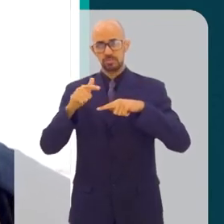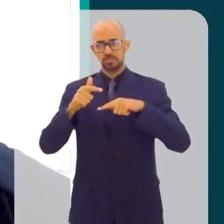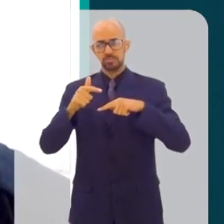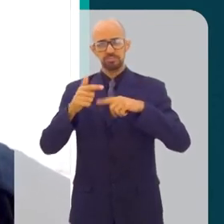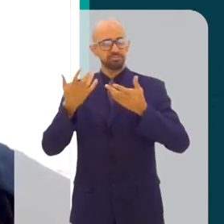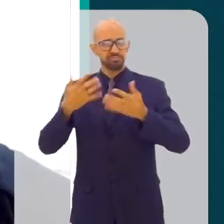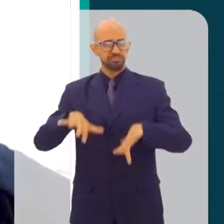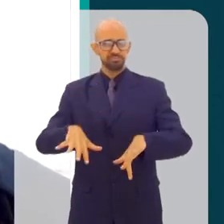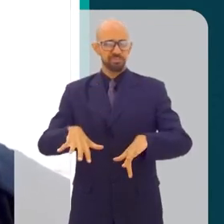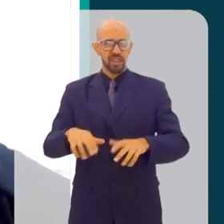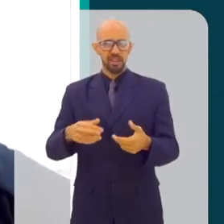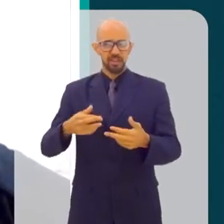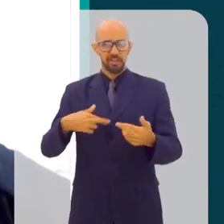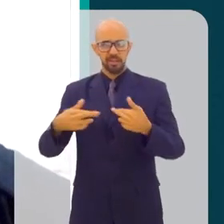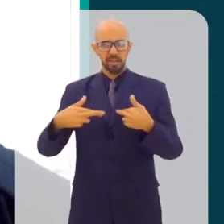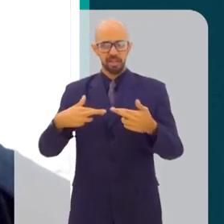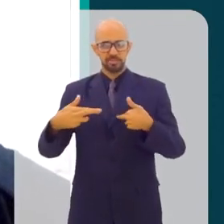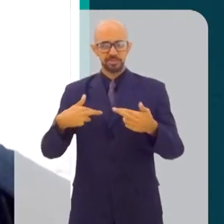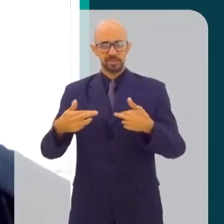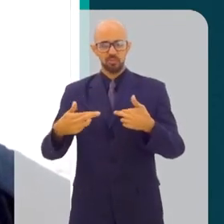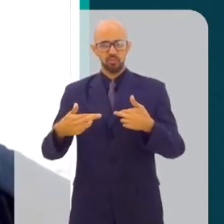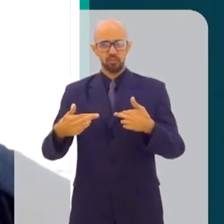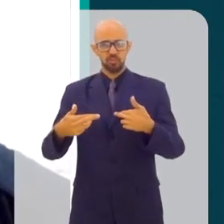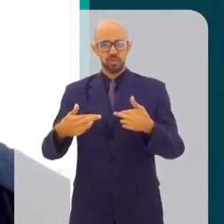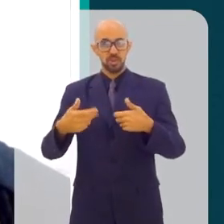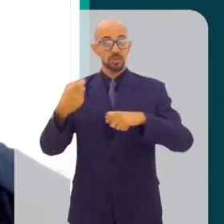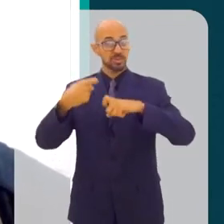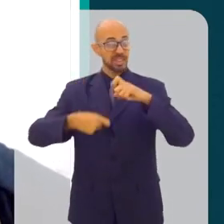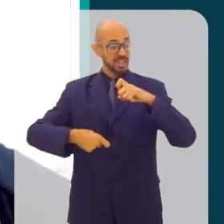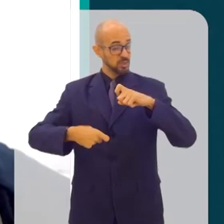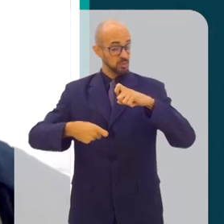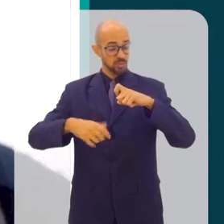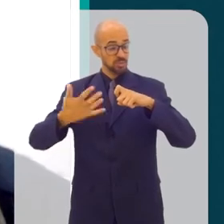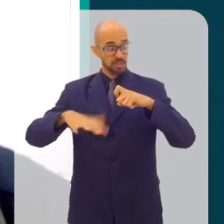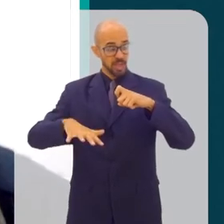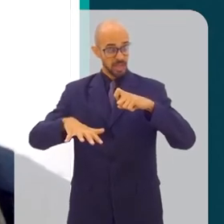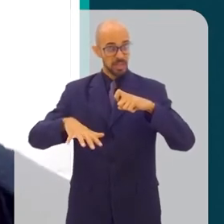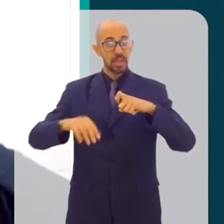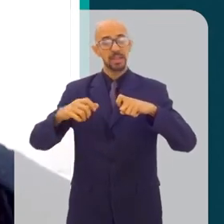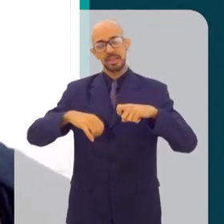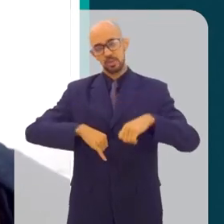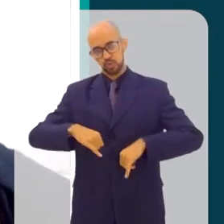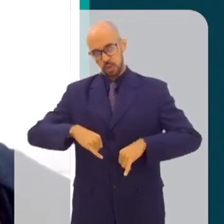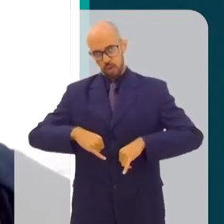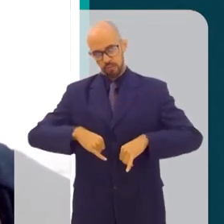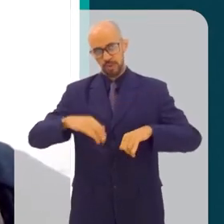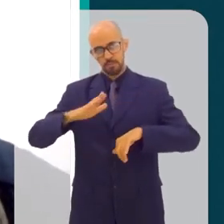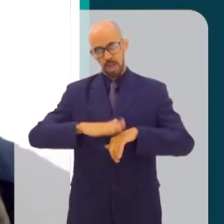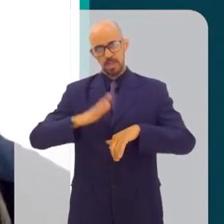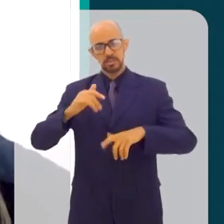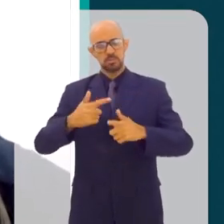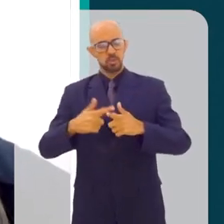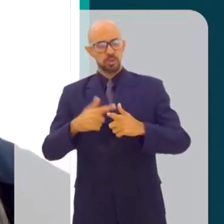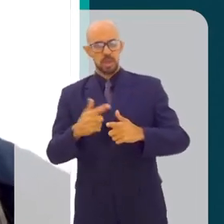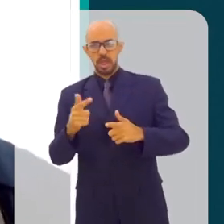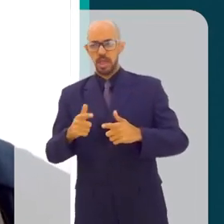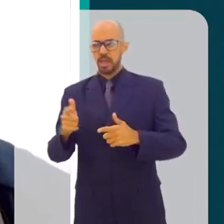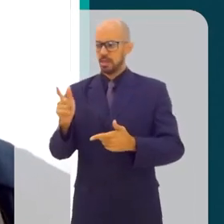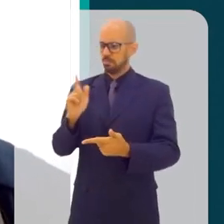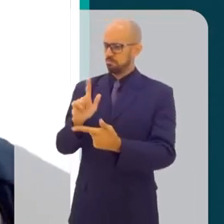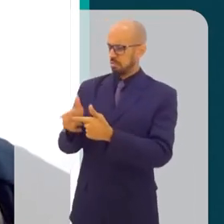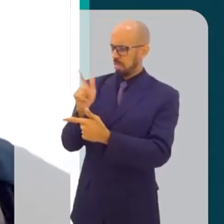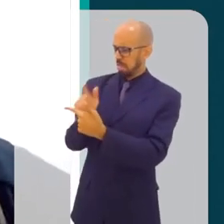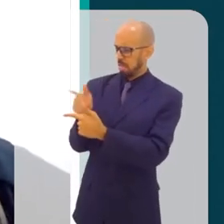querer ter relação sexual com seu parceiro ou sua parceira, e aí sofre mais violência. Porque é chamada de